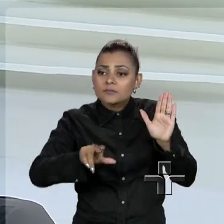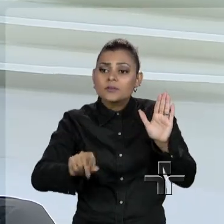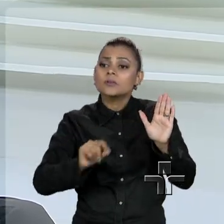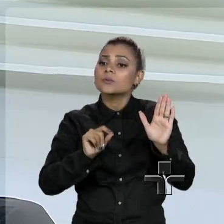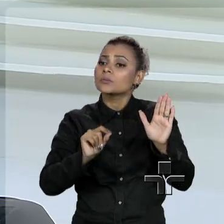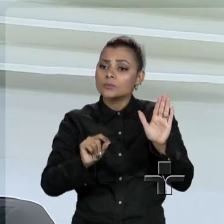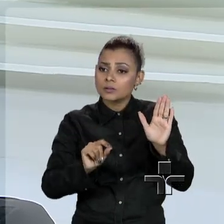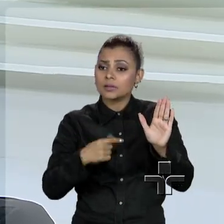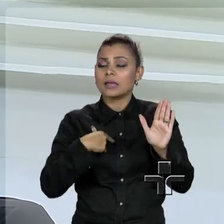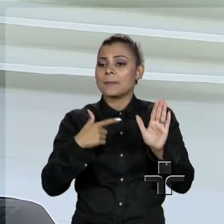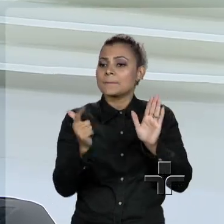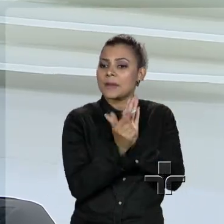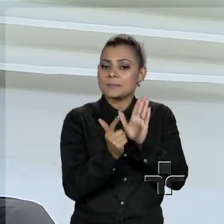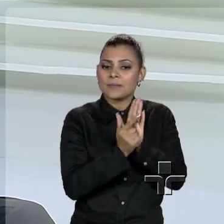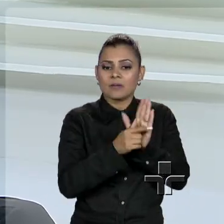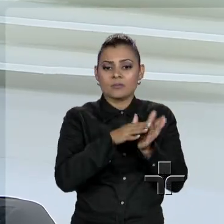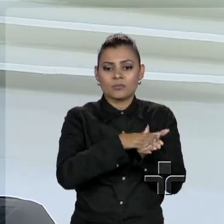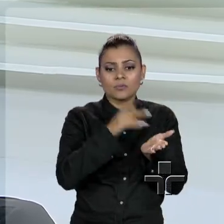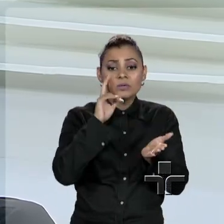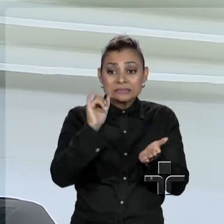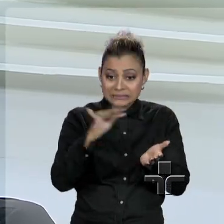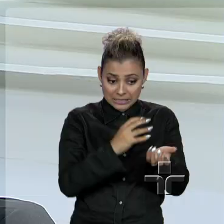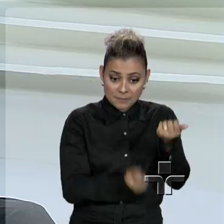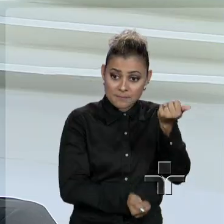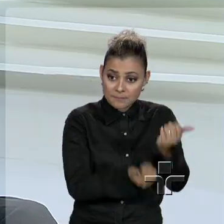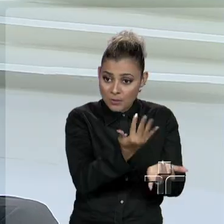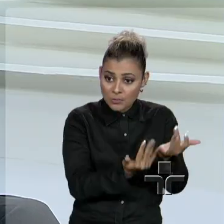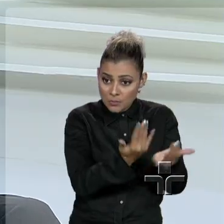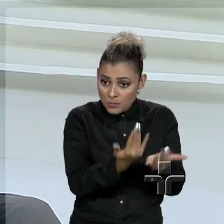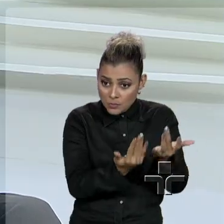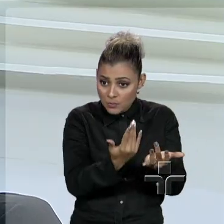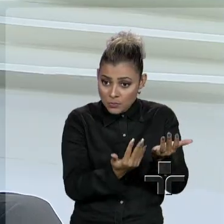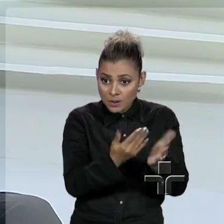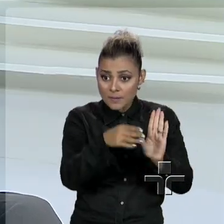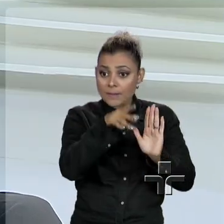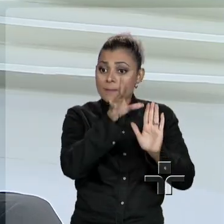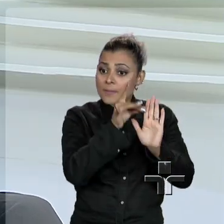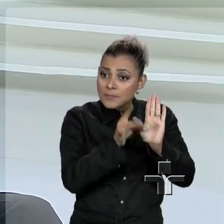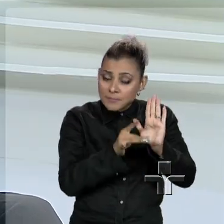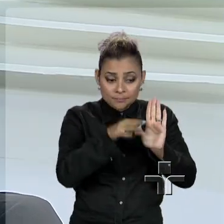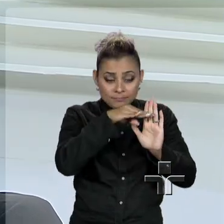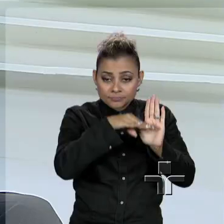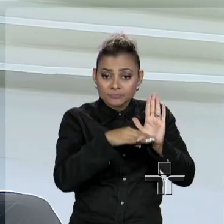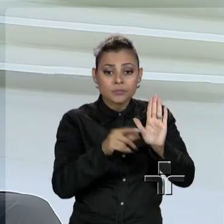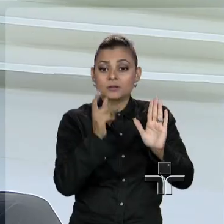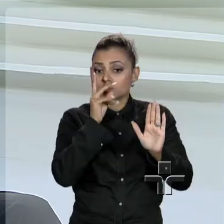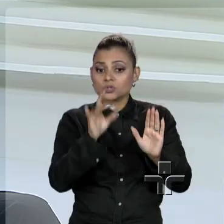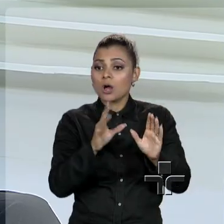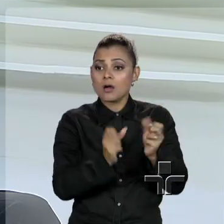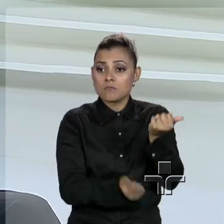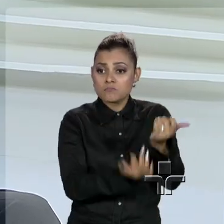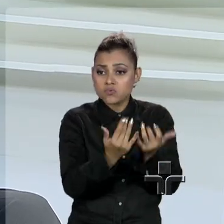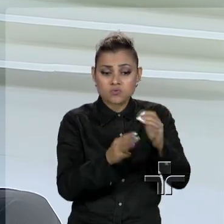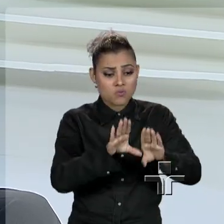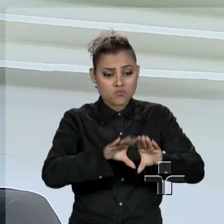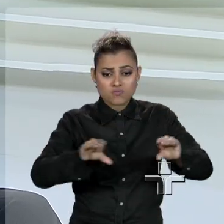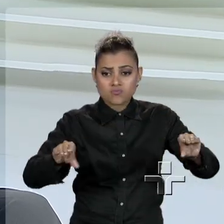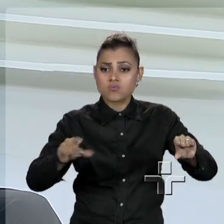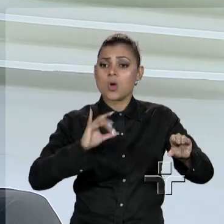tem N papéis. Quando pegar fogo, só vai sobrar o parafuso. Porque o resto é